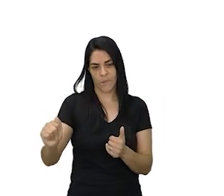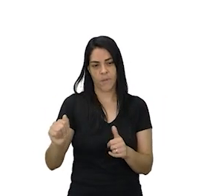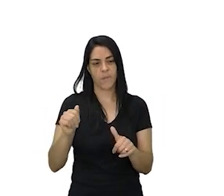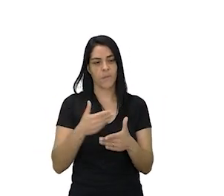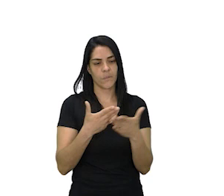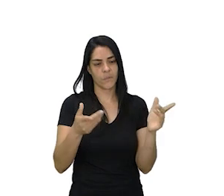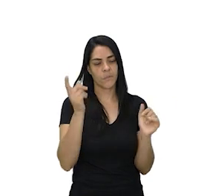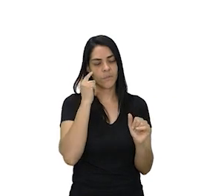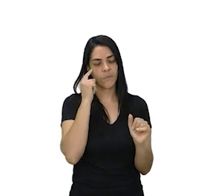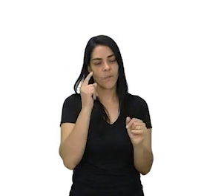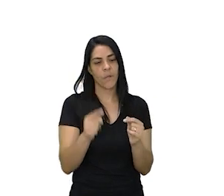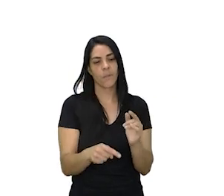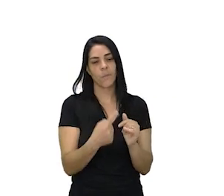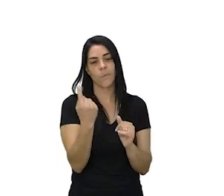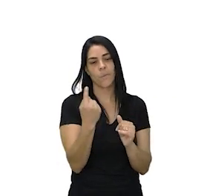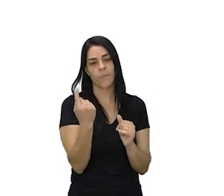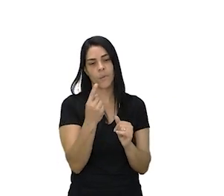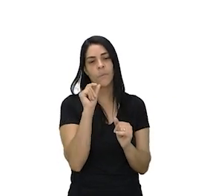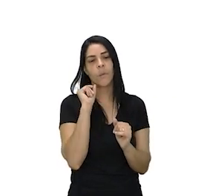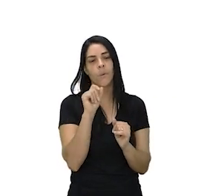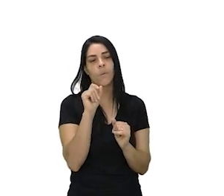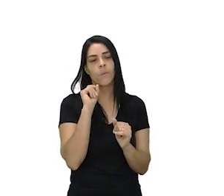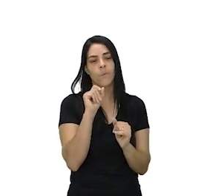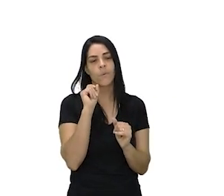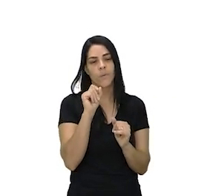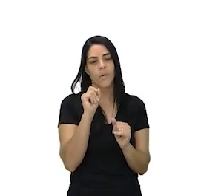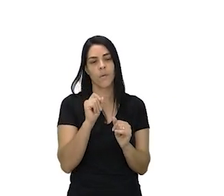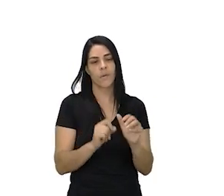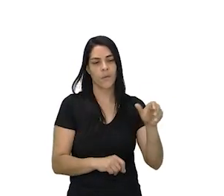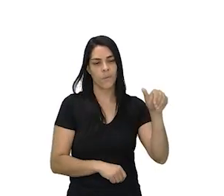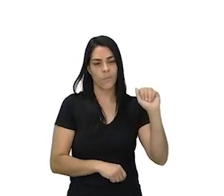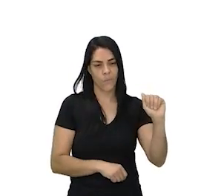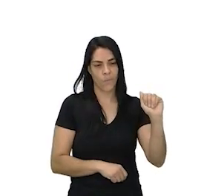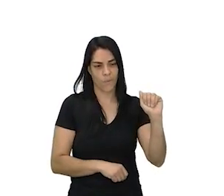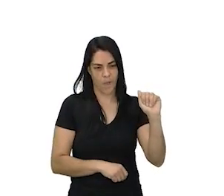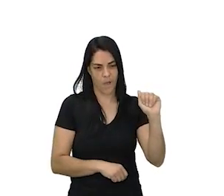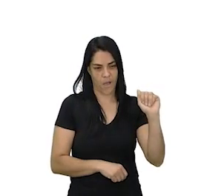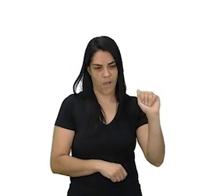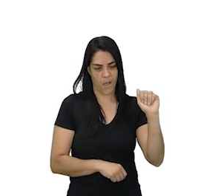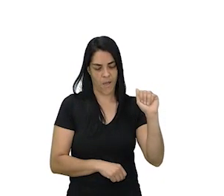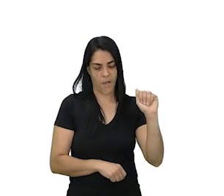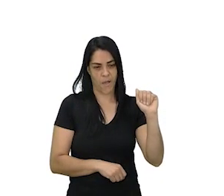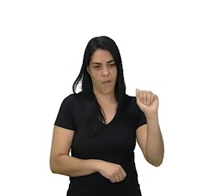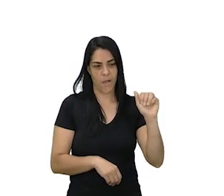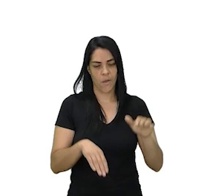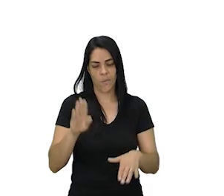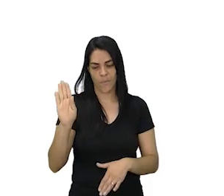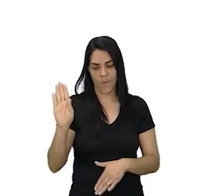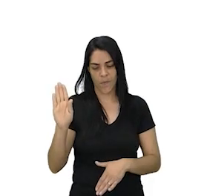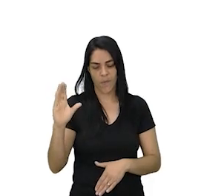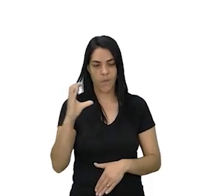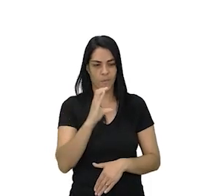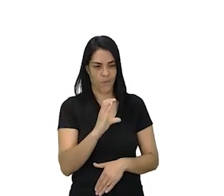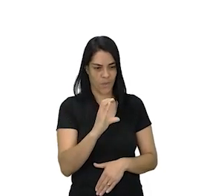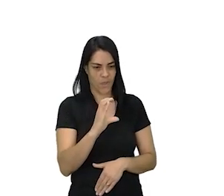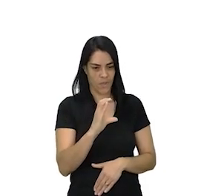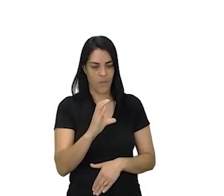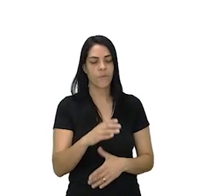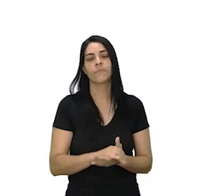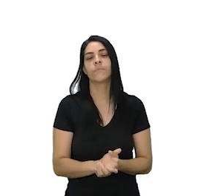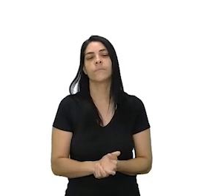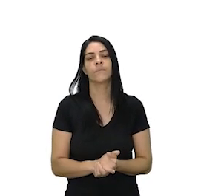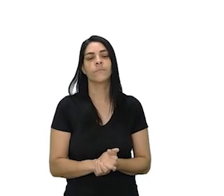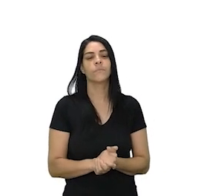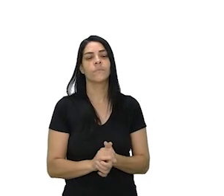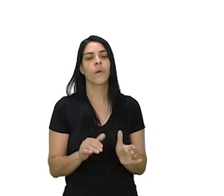no primeiro item, que é o item em que o Pedro quer chegar no viveiro das aves. Então, como